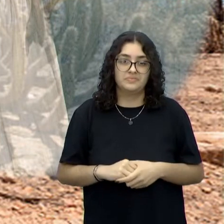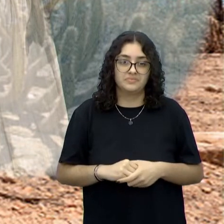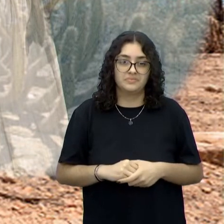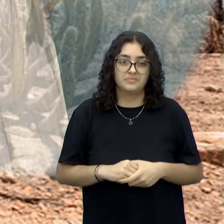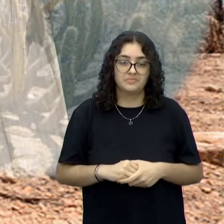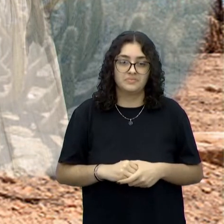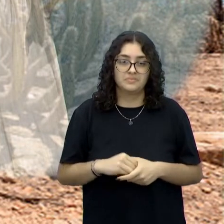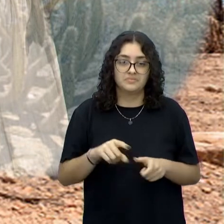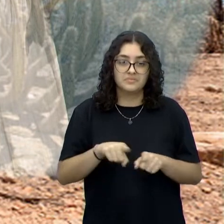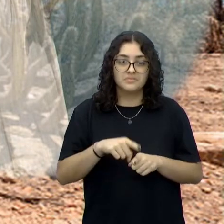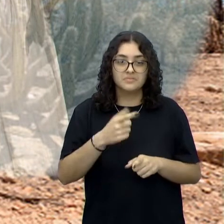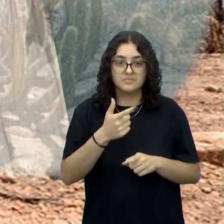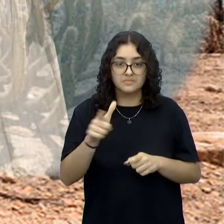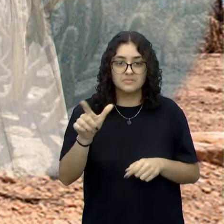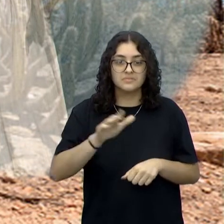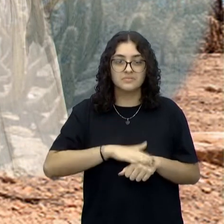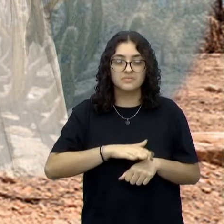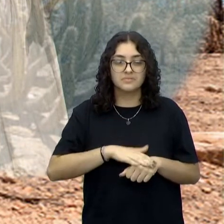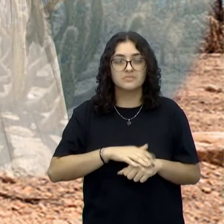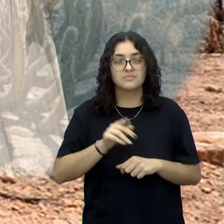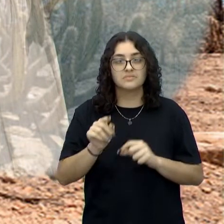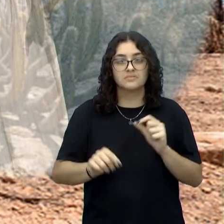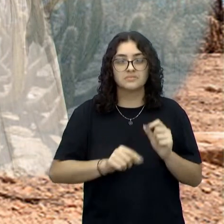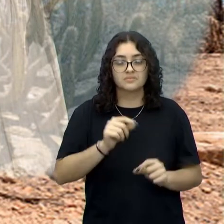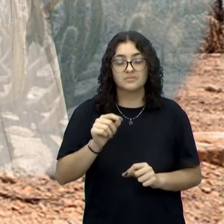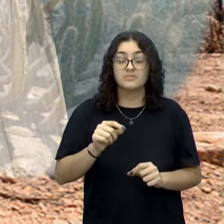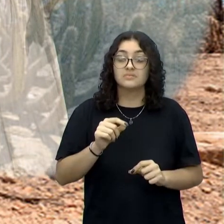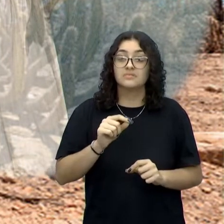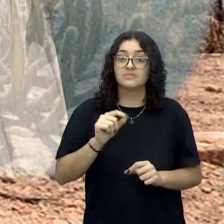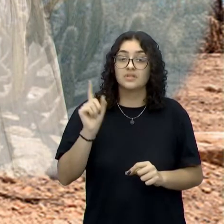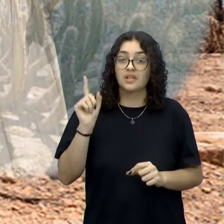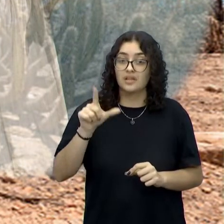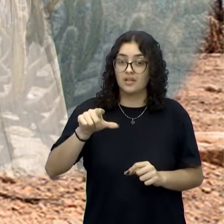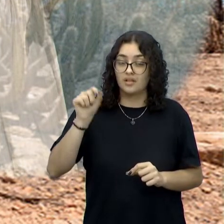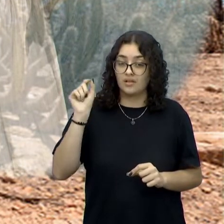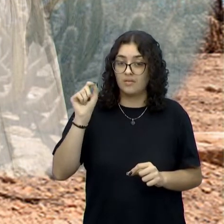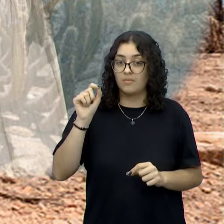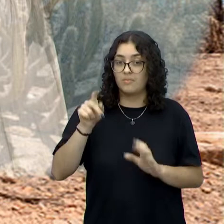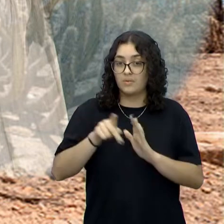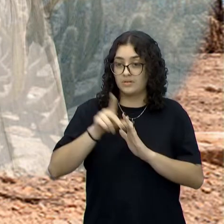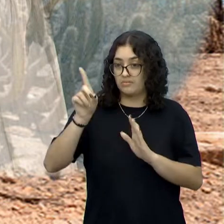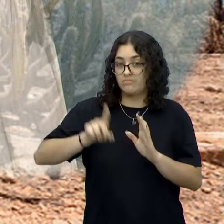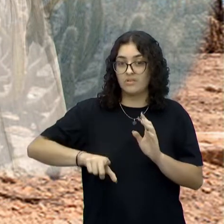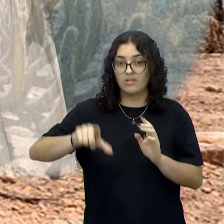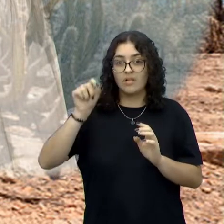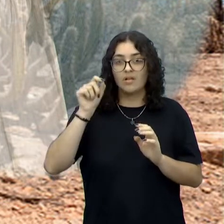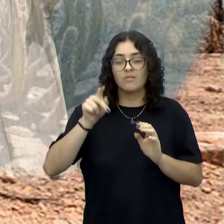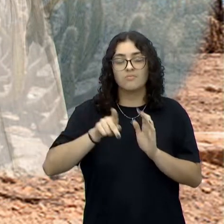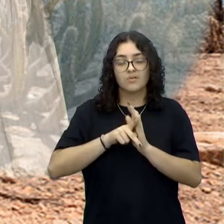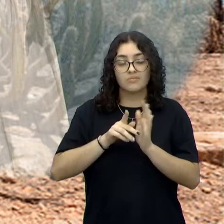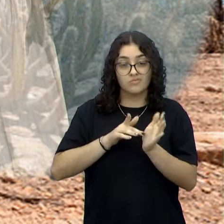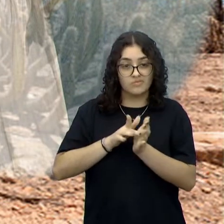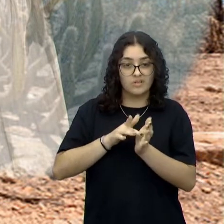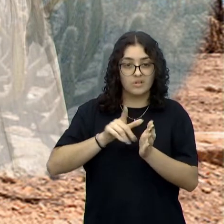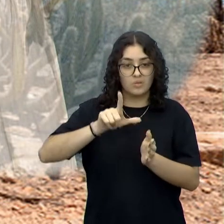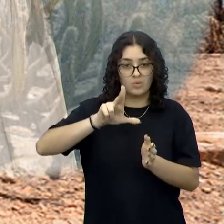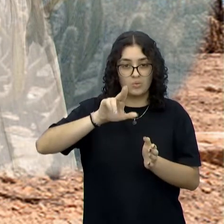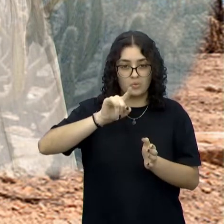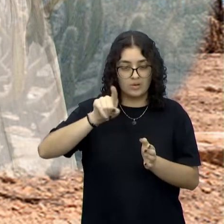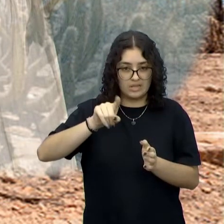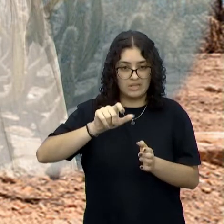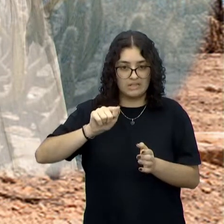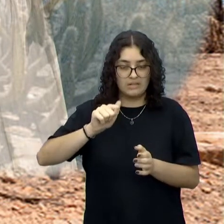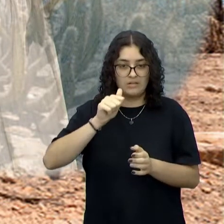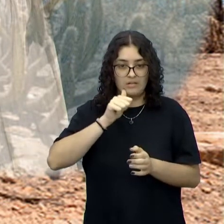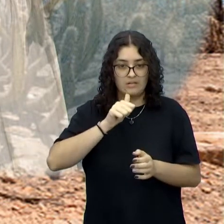E o outro destaque que eu faço é o fato do Sérgio Rezende ter escolhido uma protagonista, que é fictícia, obviamente, a Luísa,